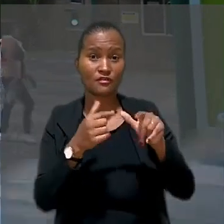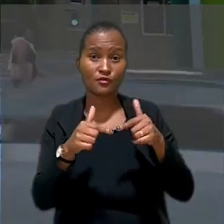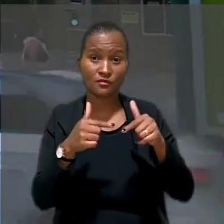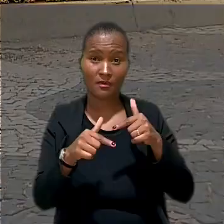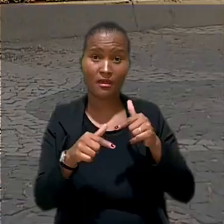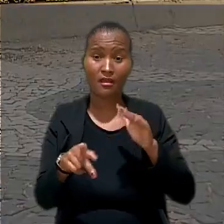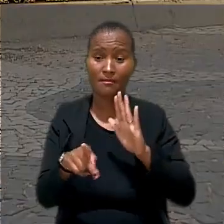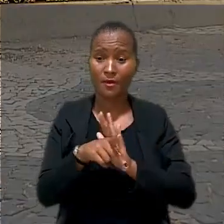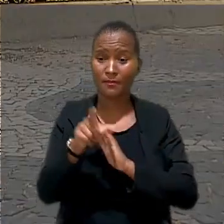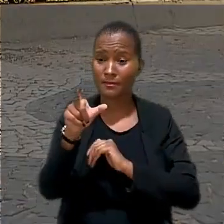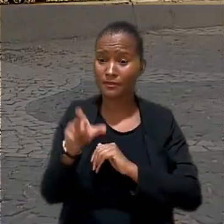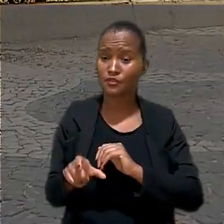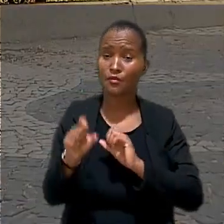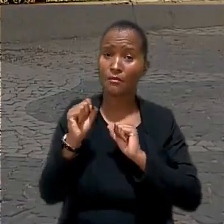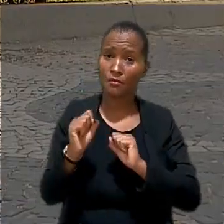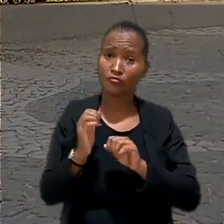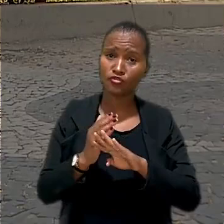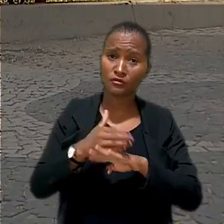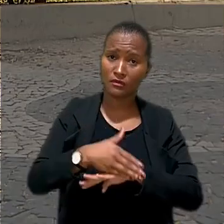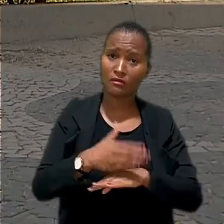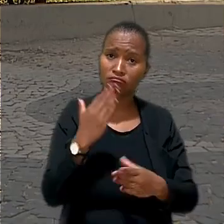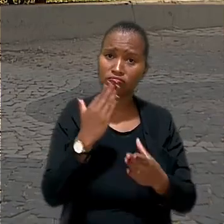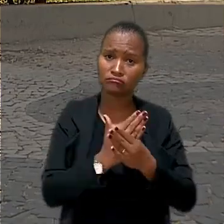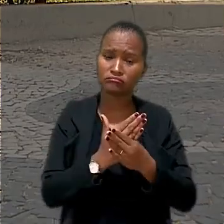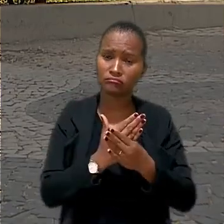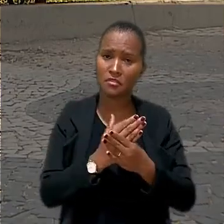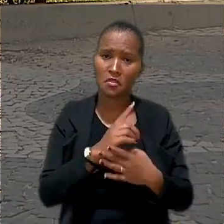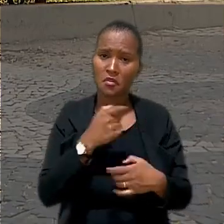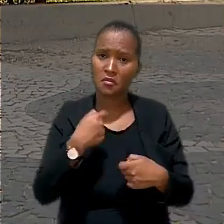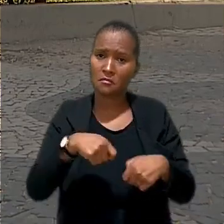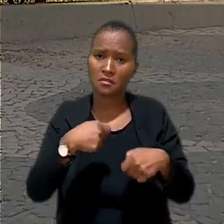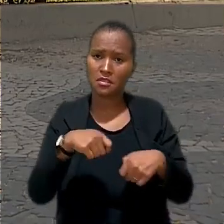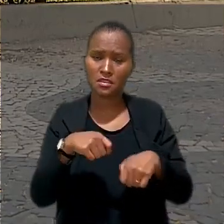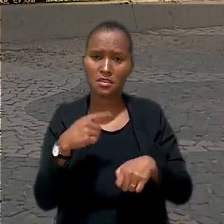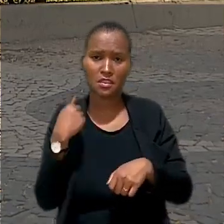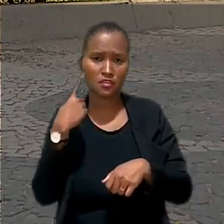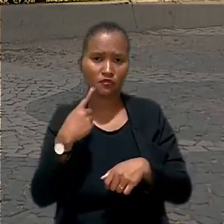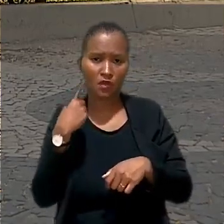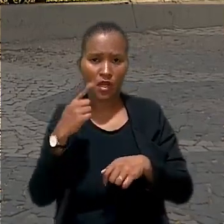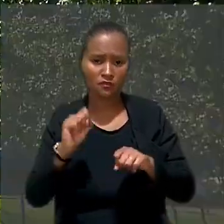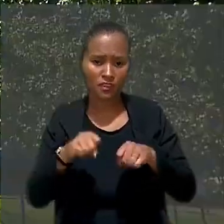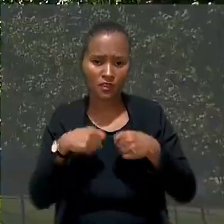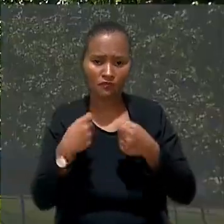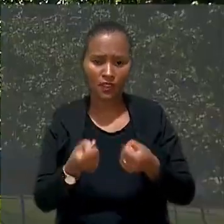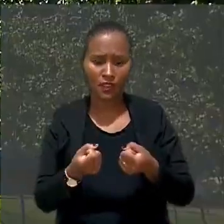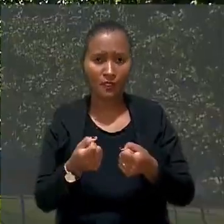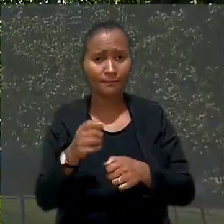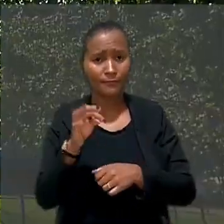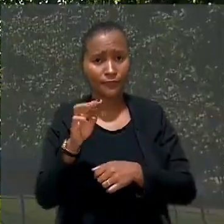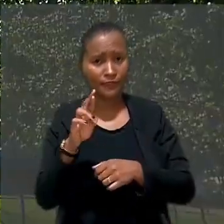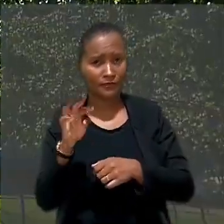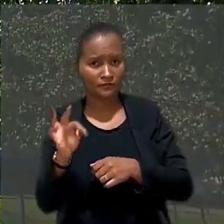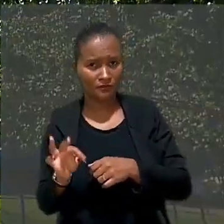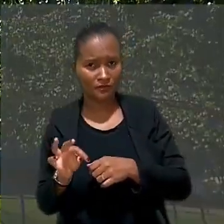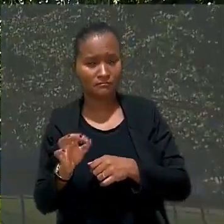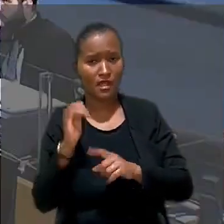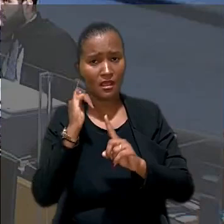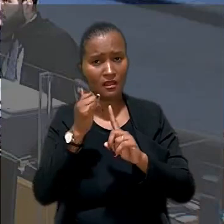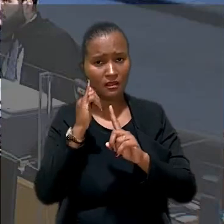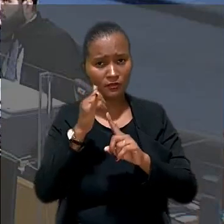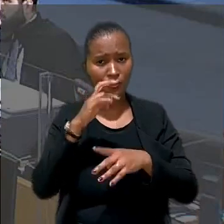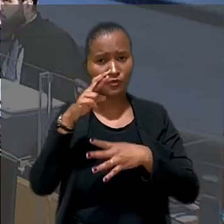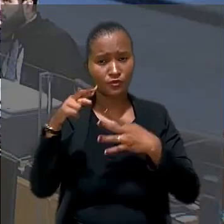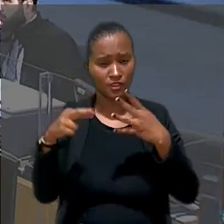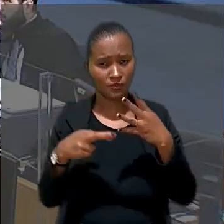Justiça do Trabalho, a própria pessoa pode entrar com a ação sem necessidade de um defensor. No Tribunal Superior do Trabalho,